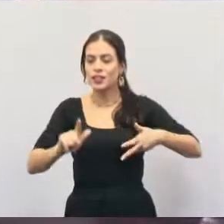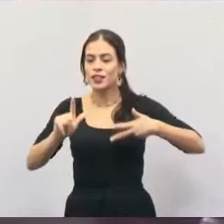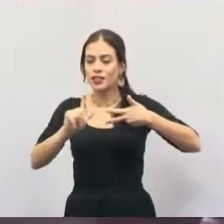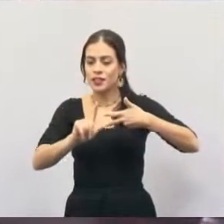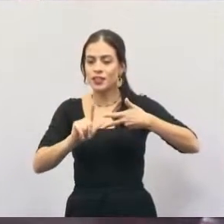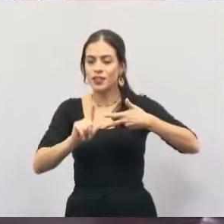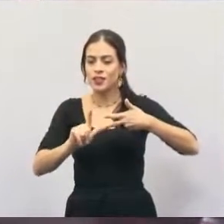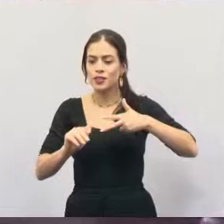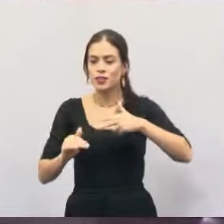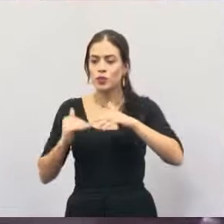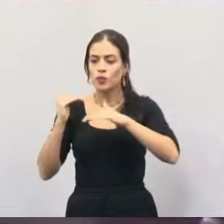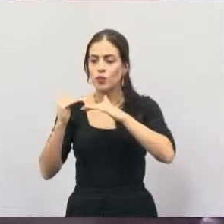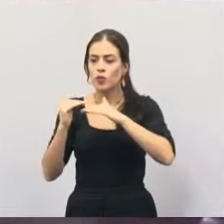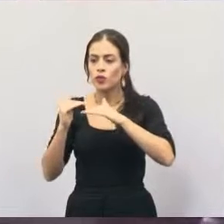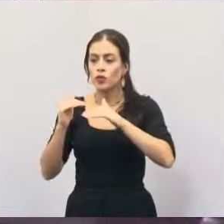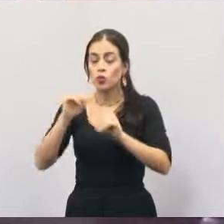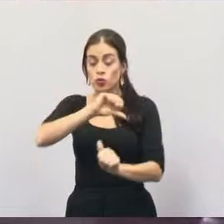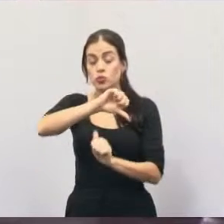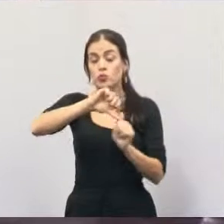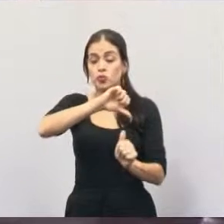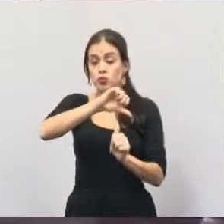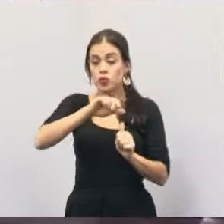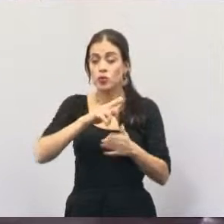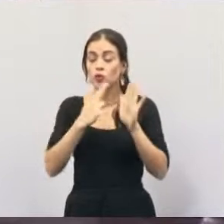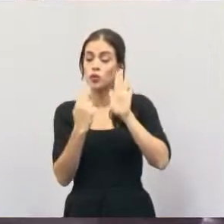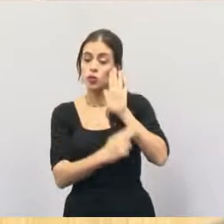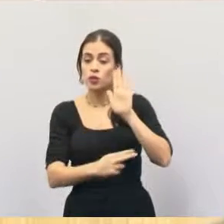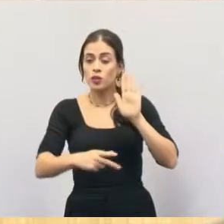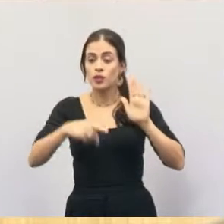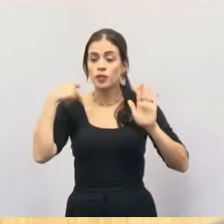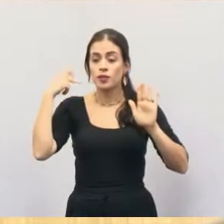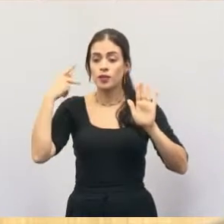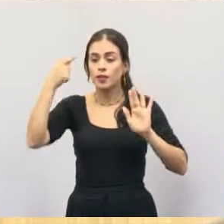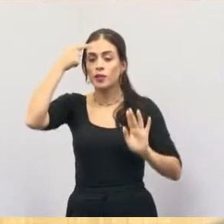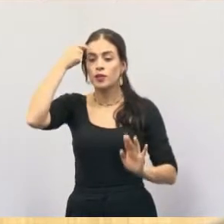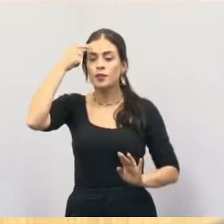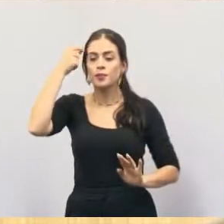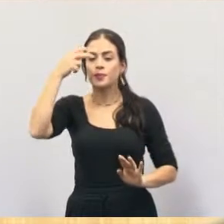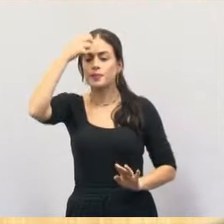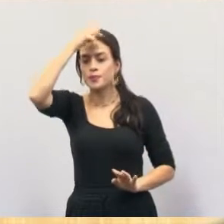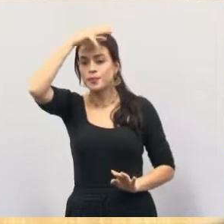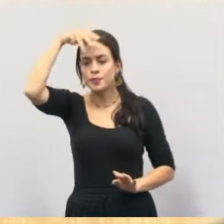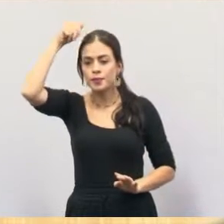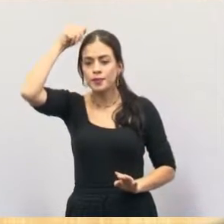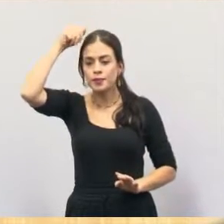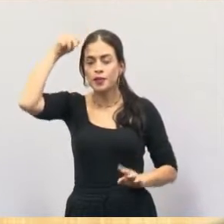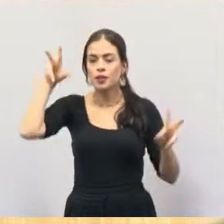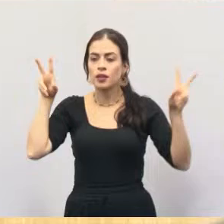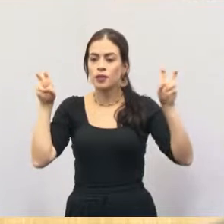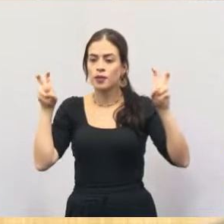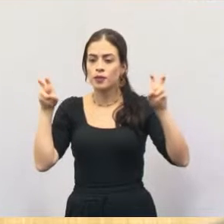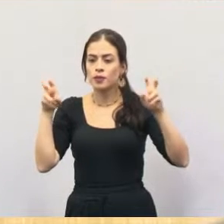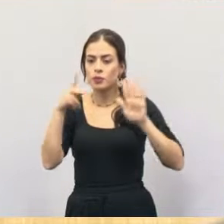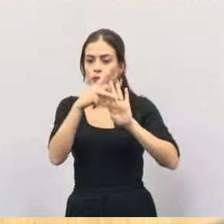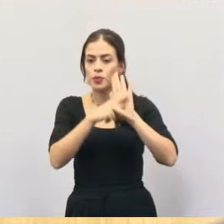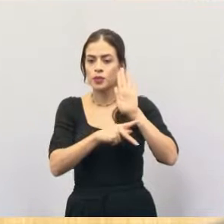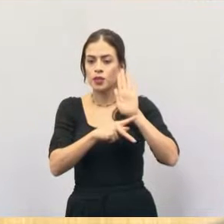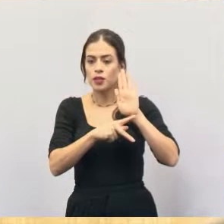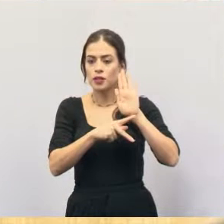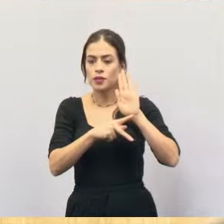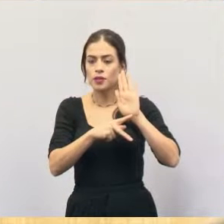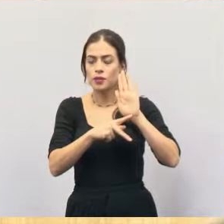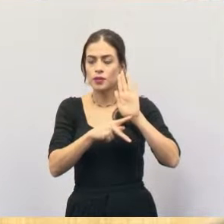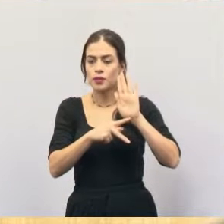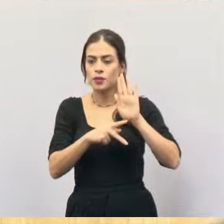substitutivo. Autoria: vereadores Edgar Sasaki e Maria Amélia. Assunto do projeto: